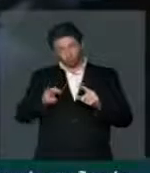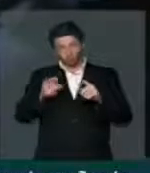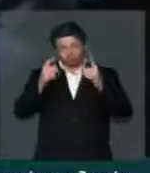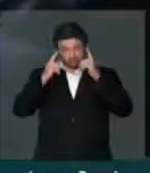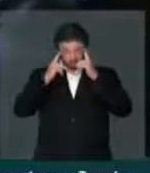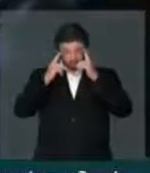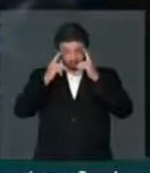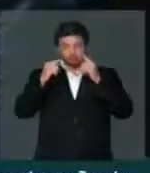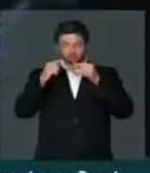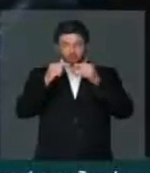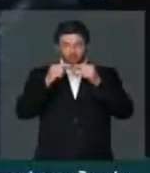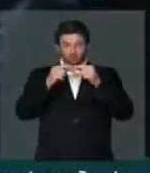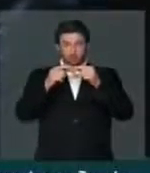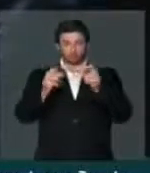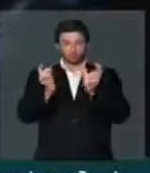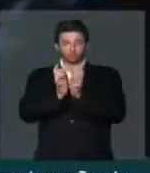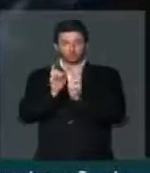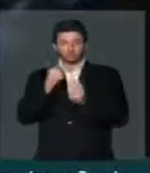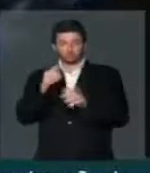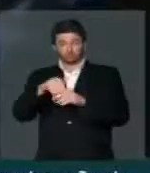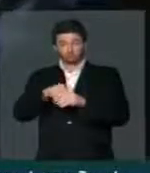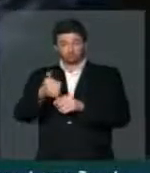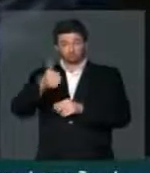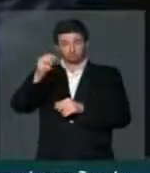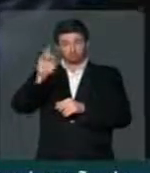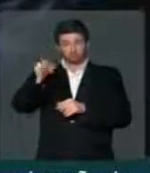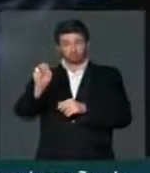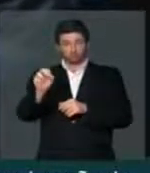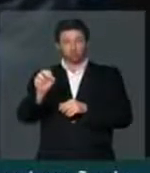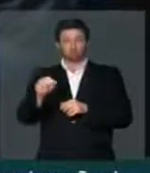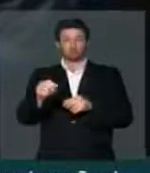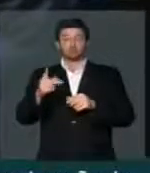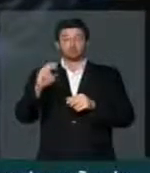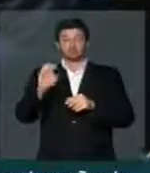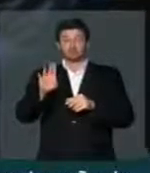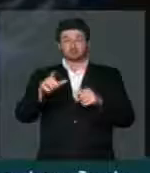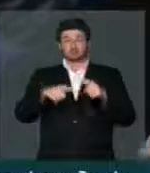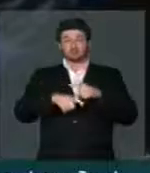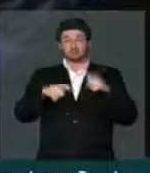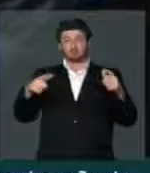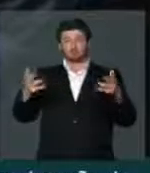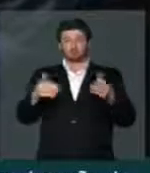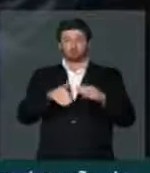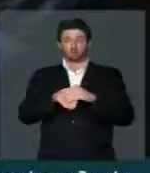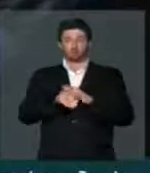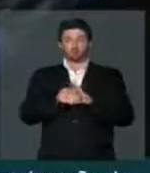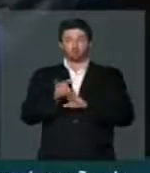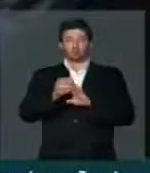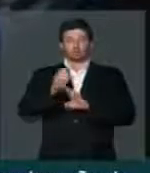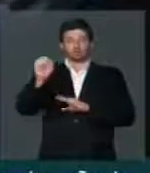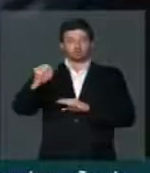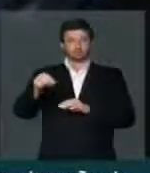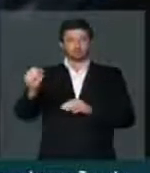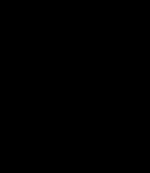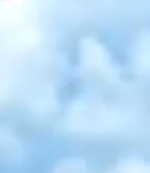conforme a bancada votou no primeiro turno, o PSB, na maioria de sua bancada, portanto, orienta o voto sim.